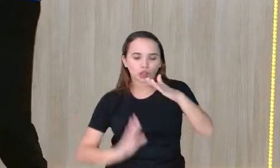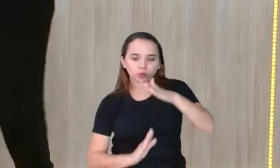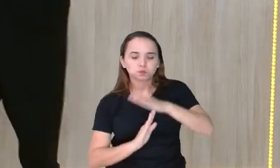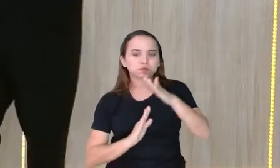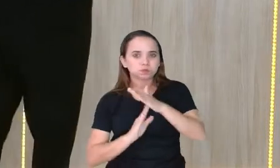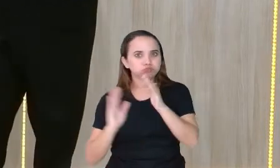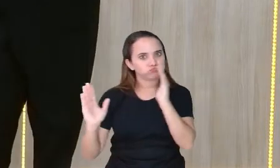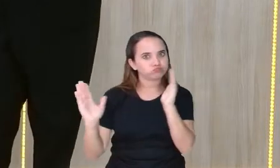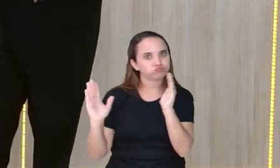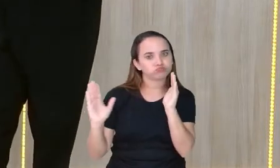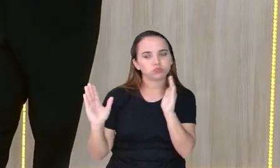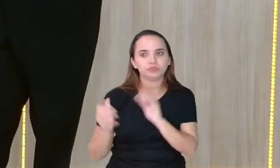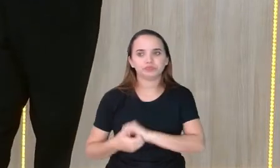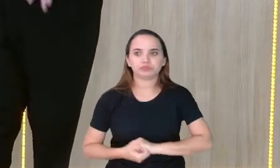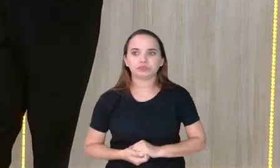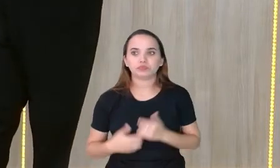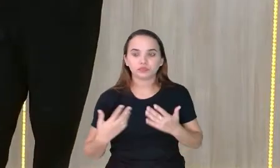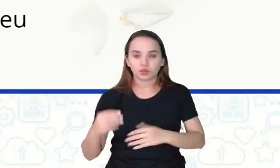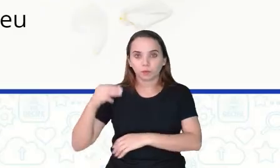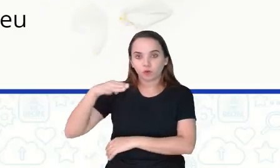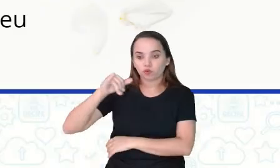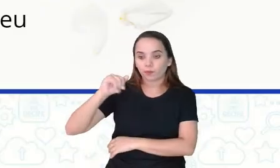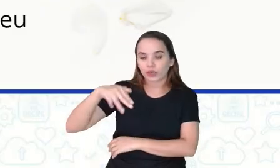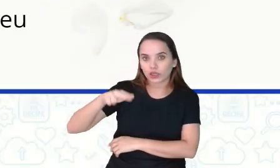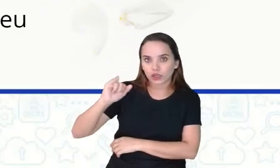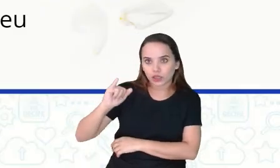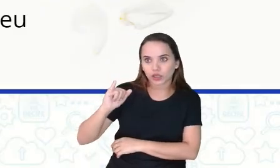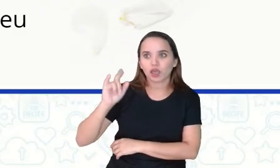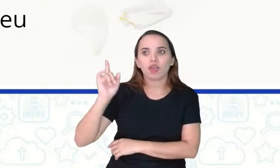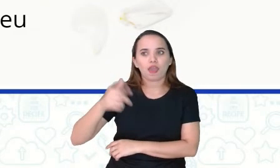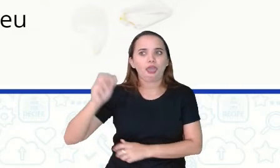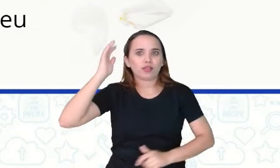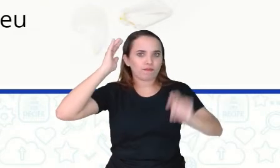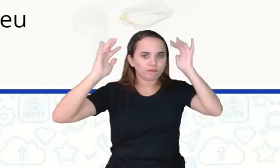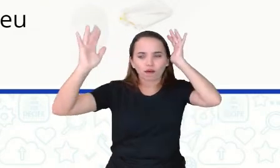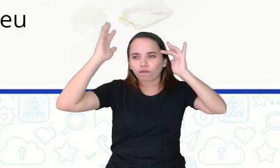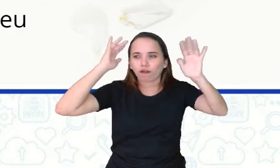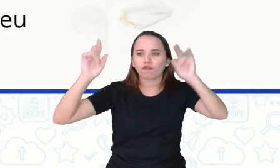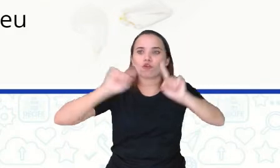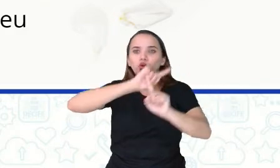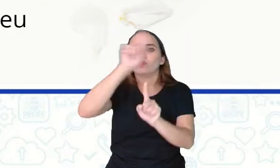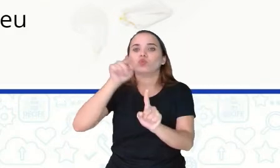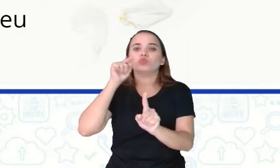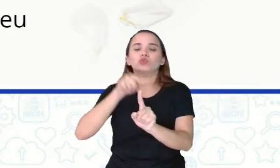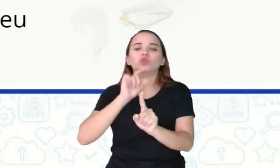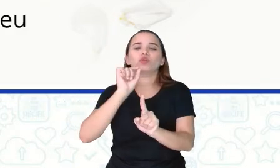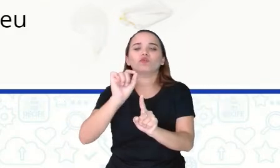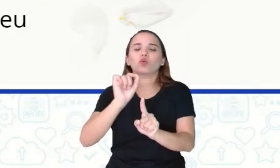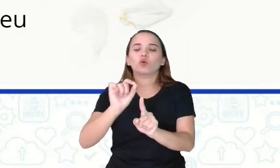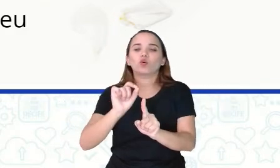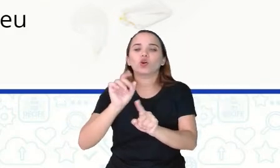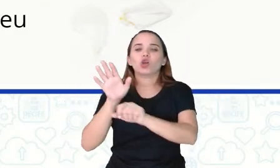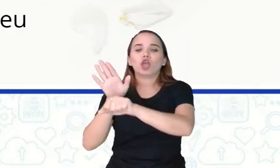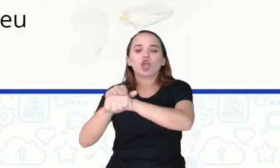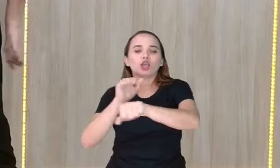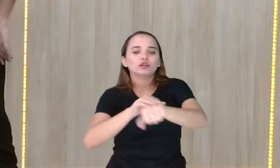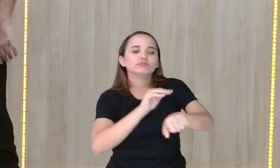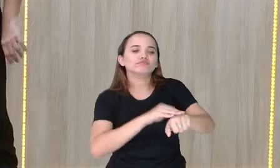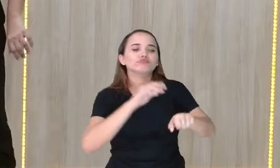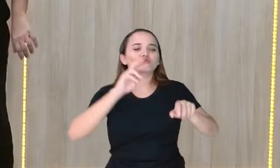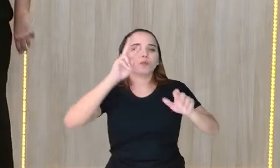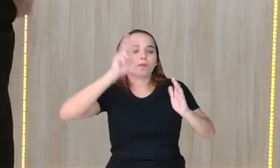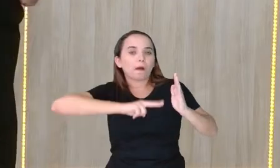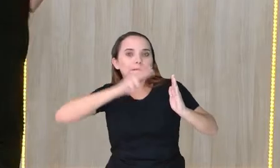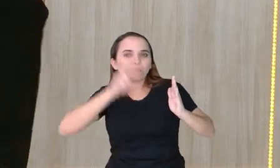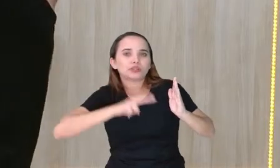razoável. Ó, os minicontos são ficcionais e têm como objetivo envolver o leitor no enredo,